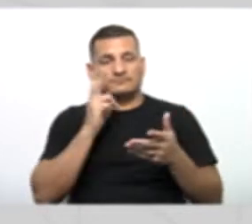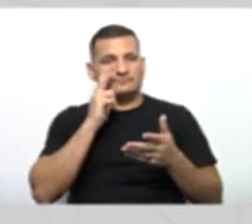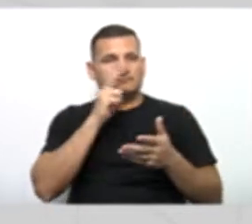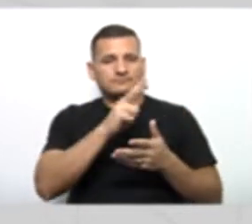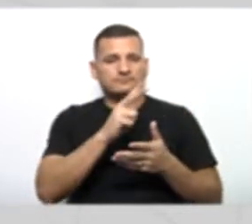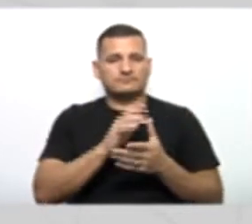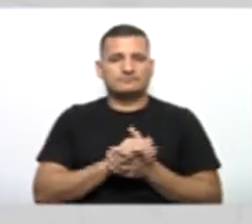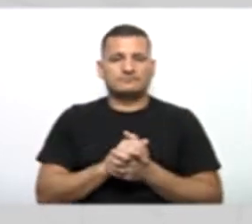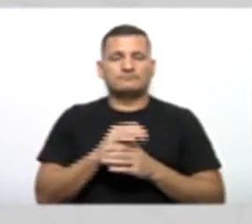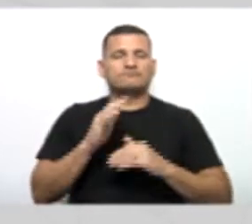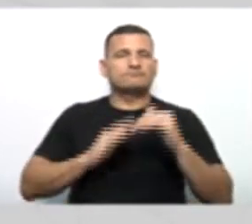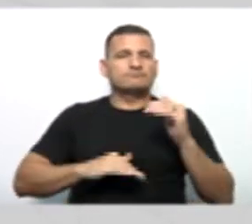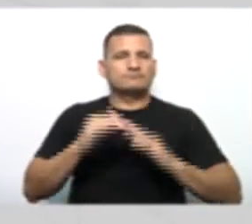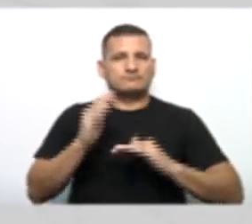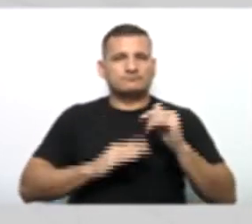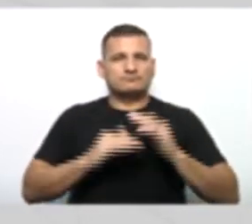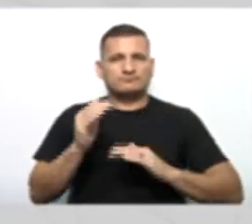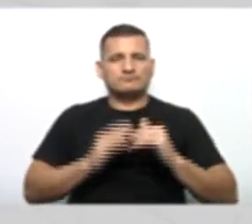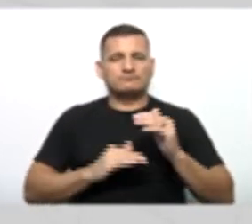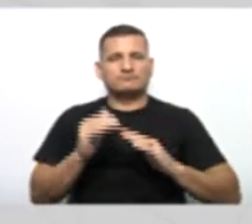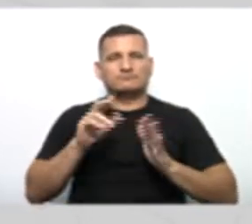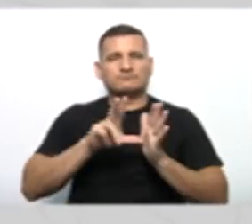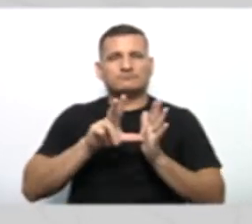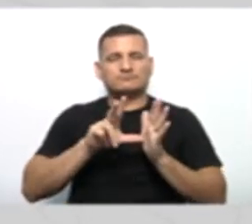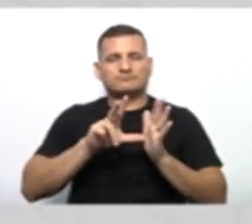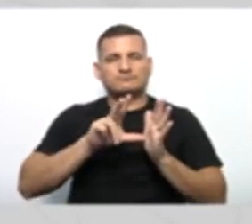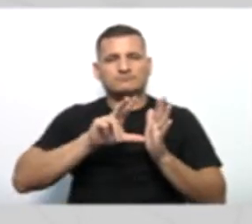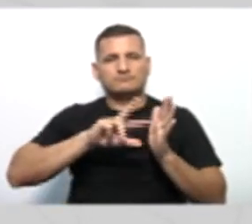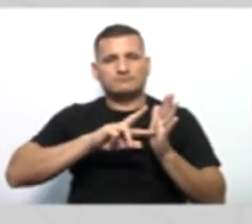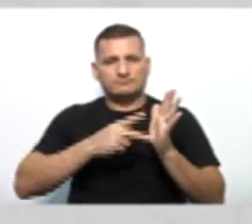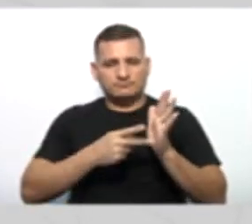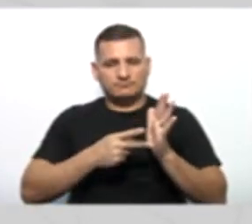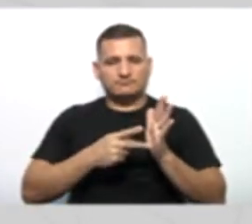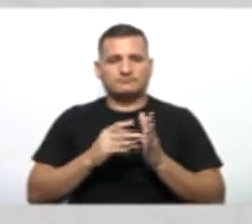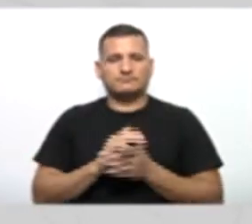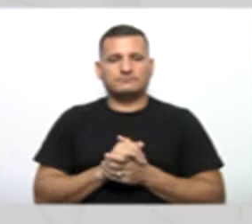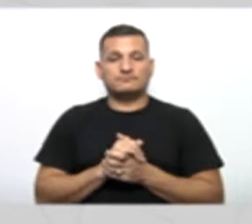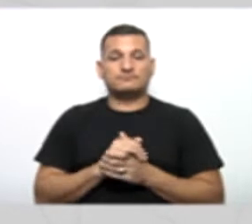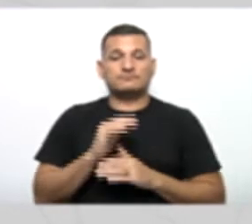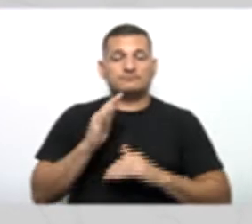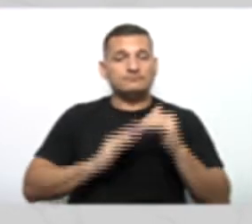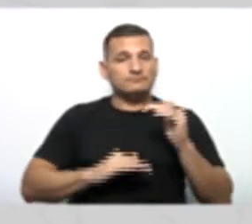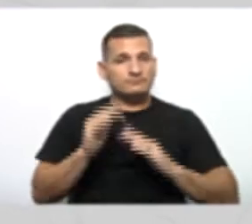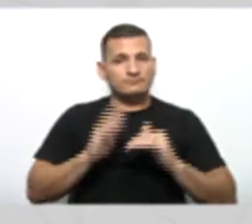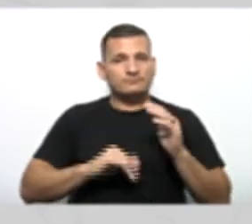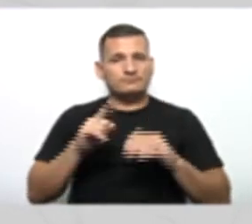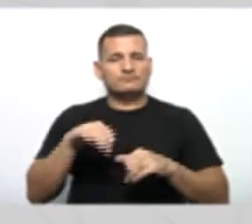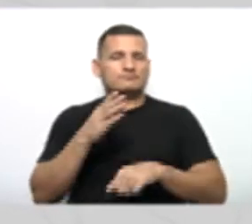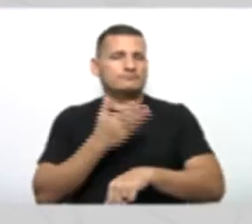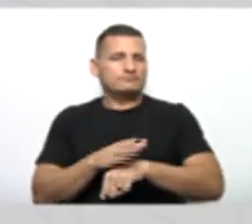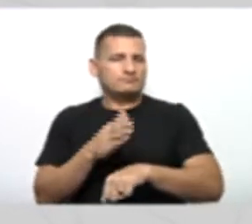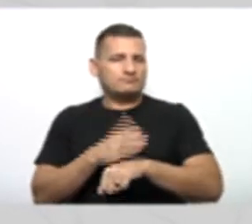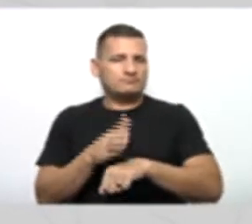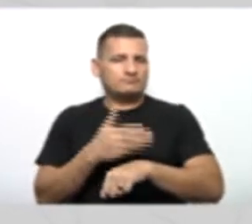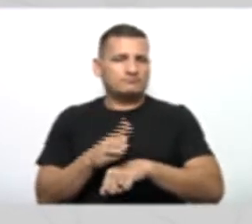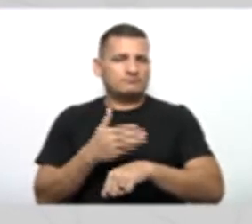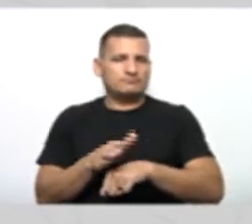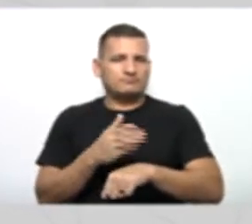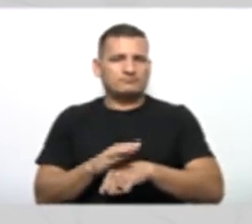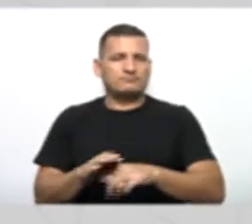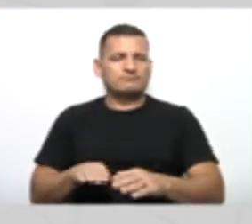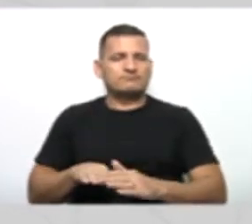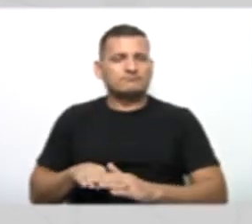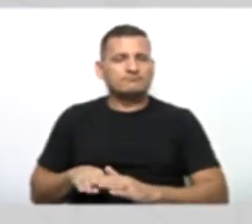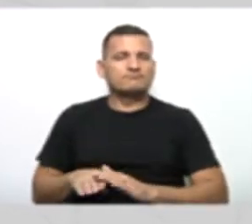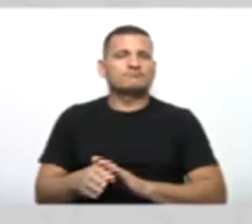a profissão e aqui a nossa definição vai dizer que a profissão é um exercício habitual de uma